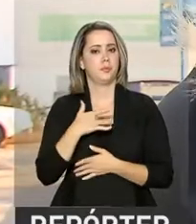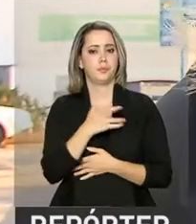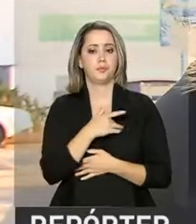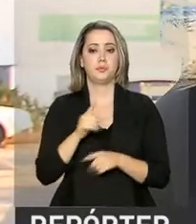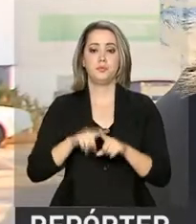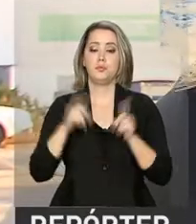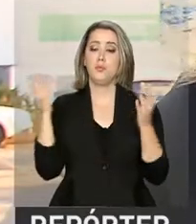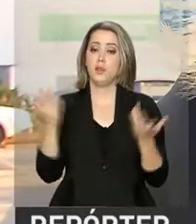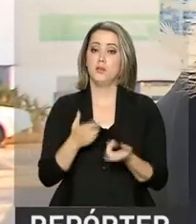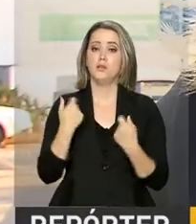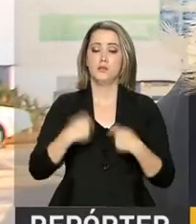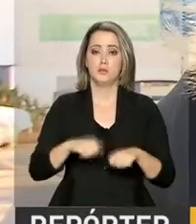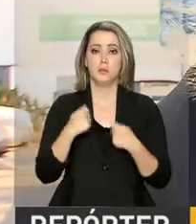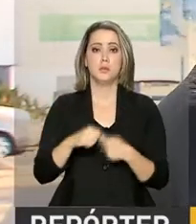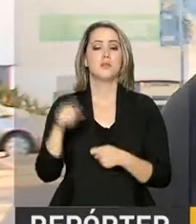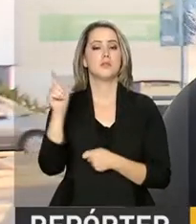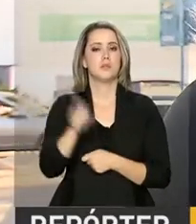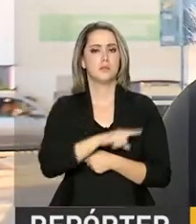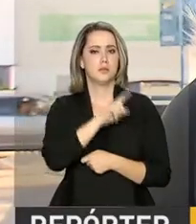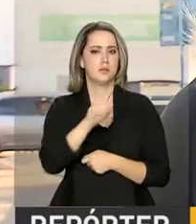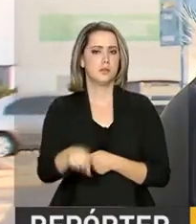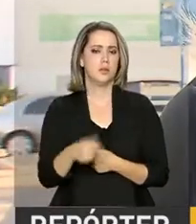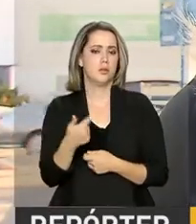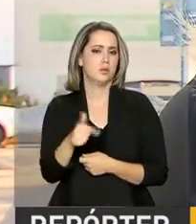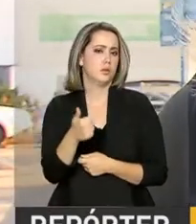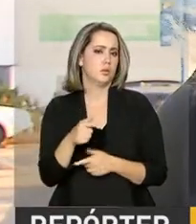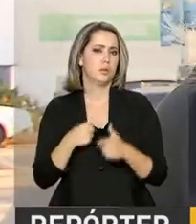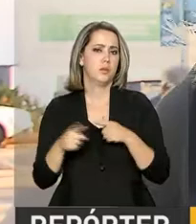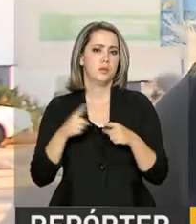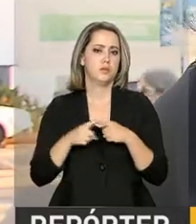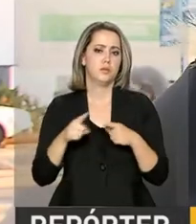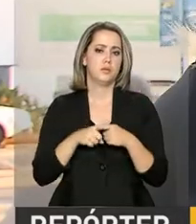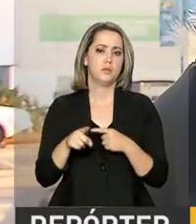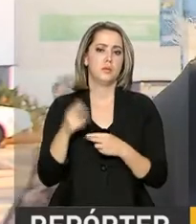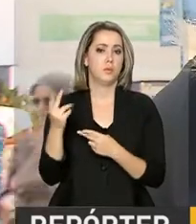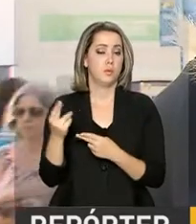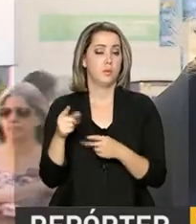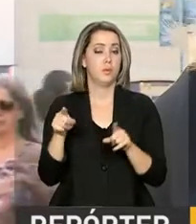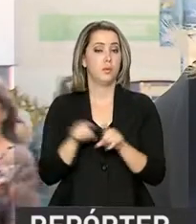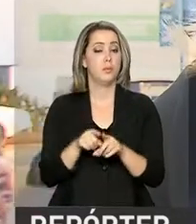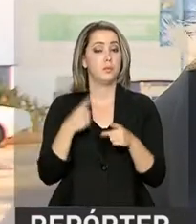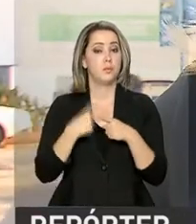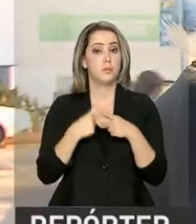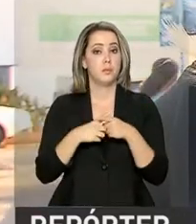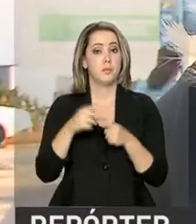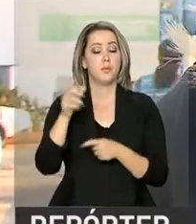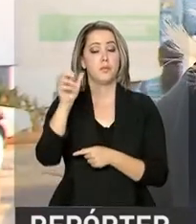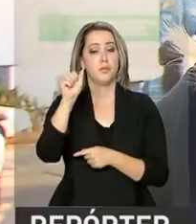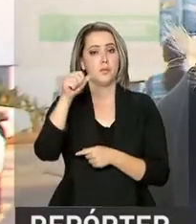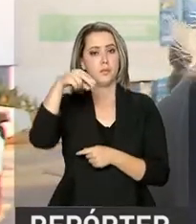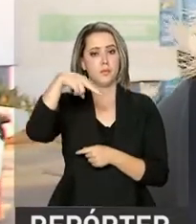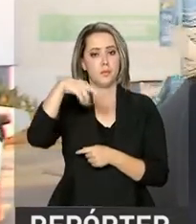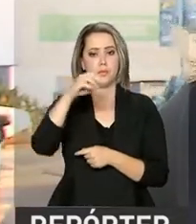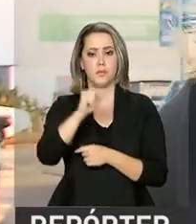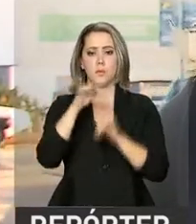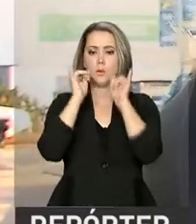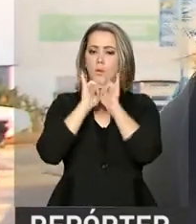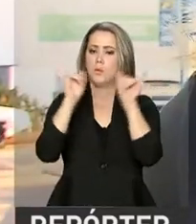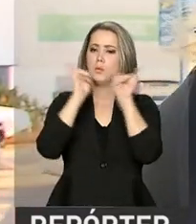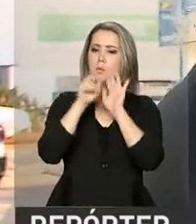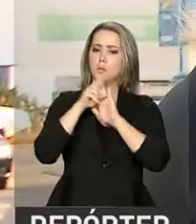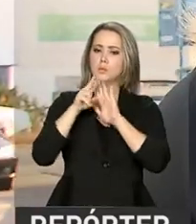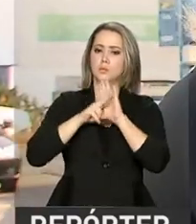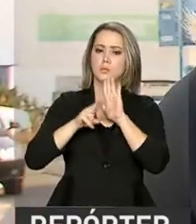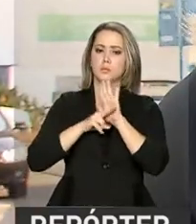precisar cancelar o plano de saúde não vai enfrentar os mesmos problemas que a Aline. É que a Agência Nacional de Saúde publicou uma